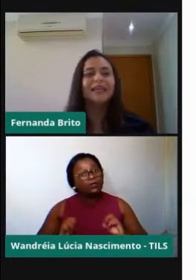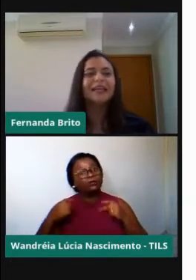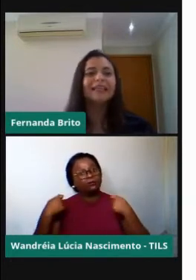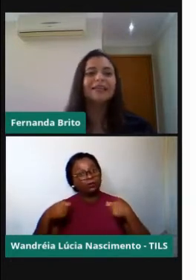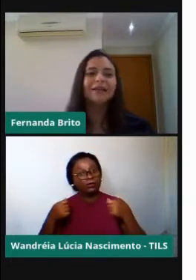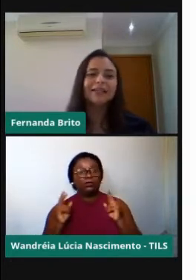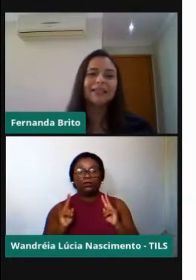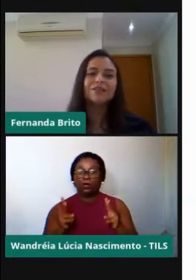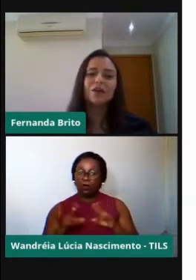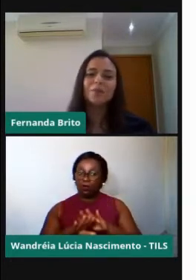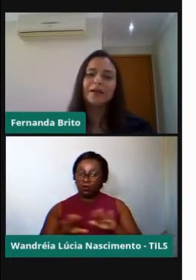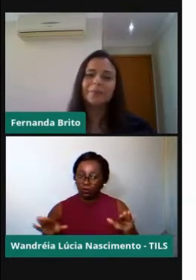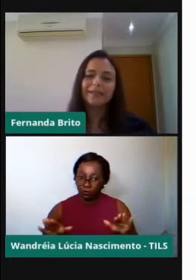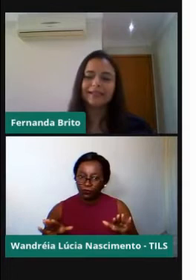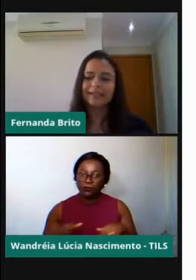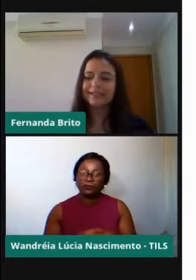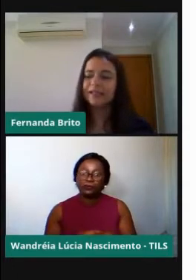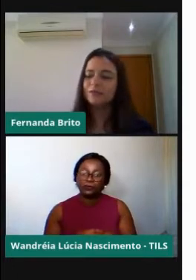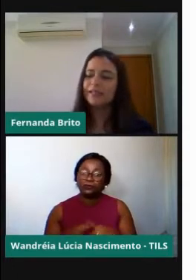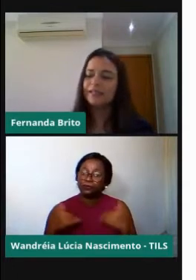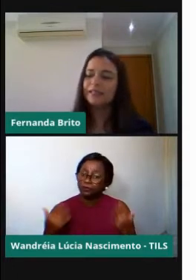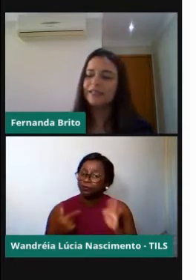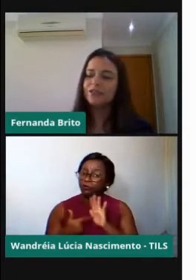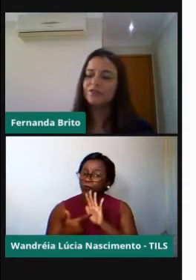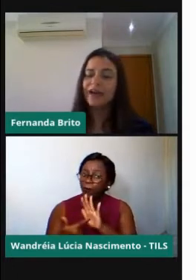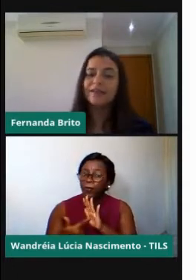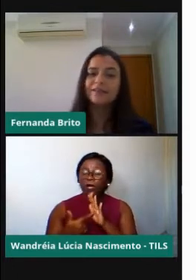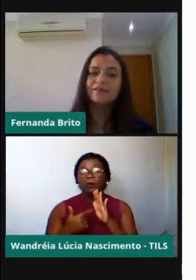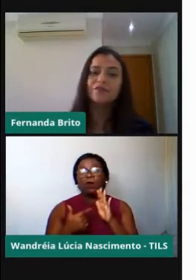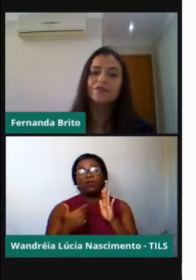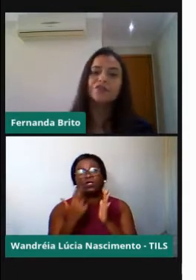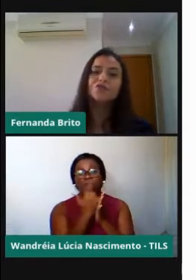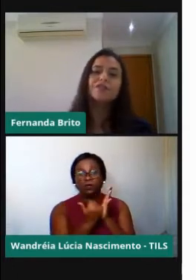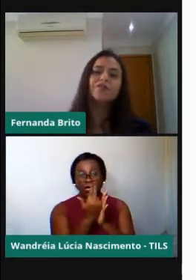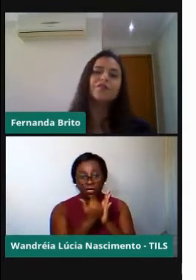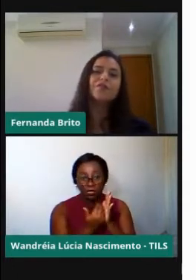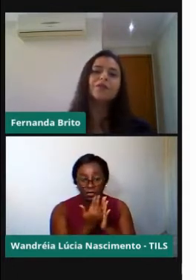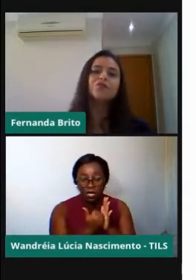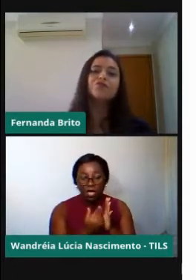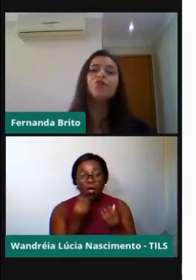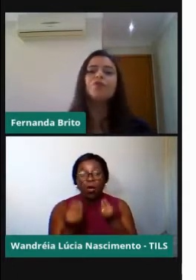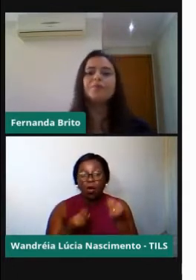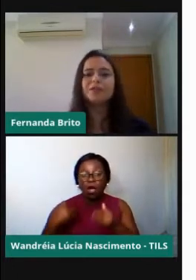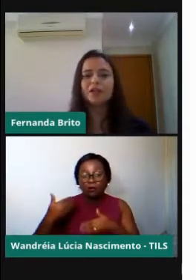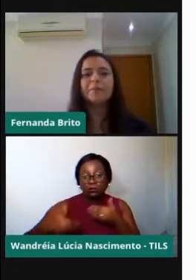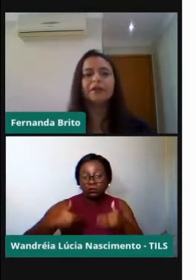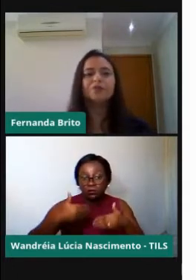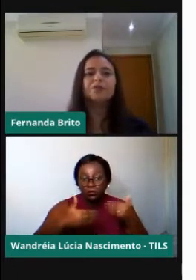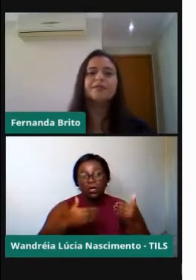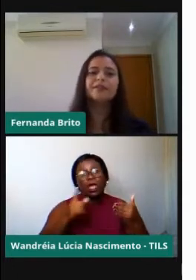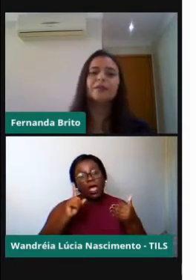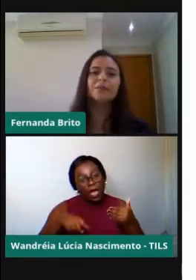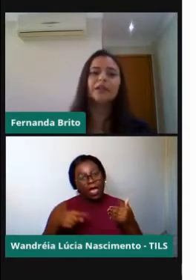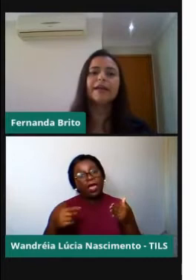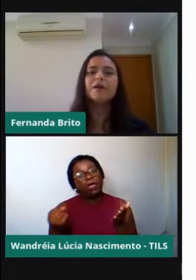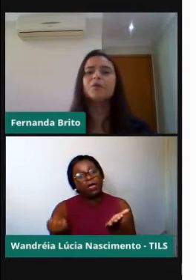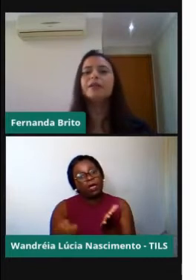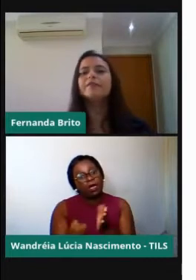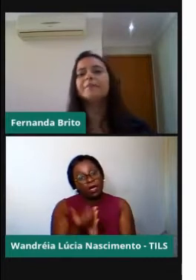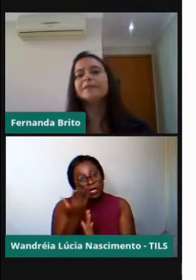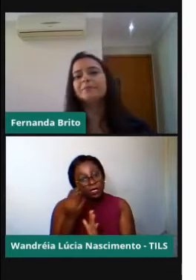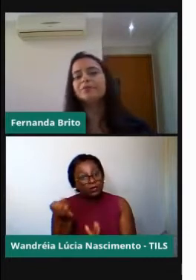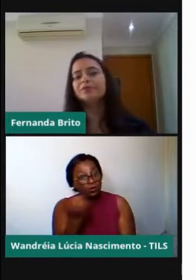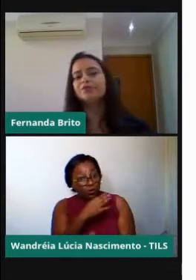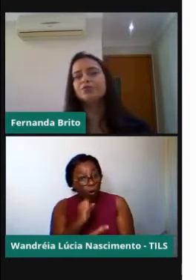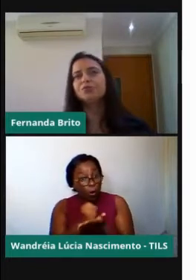né? Então, aqui é só uma representação, né, das fases envolvidas no desenvolvimento de um novo medicamento. Então, você tem uma